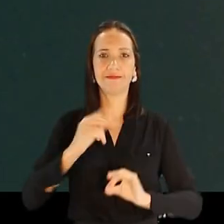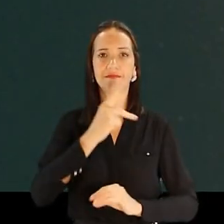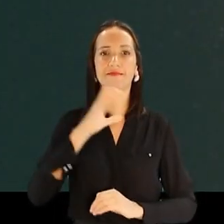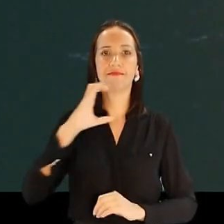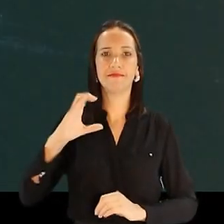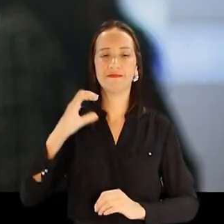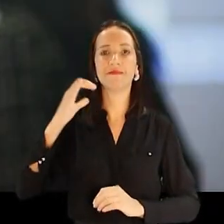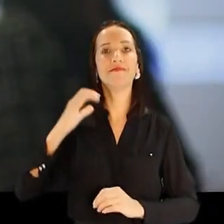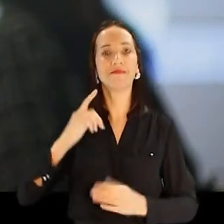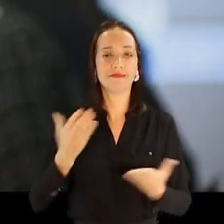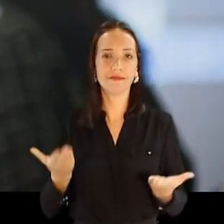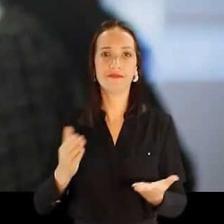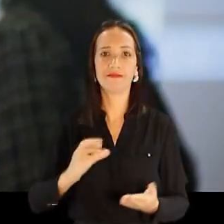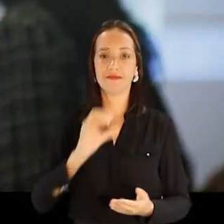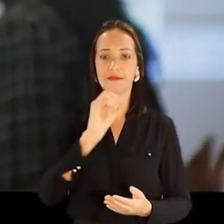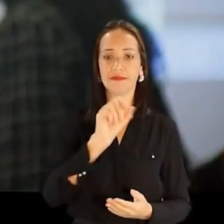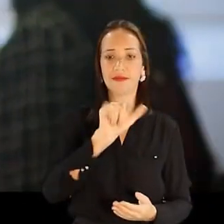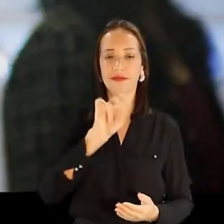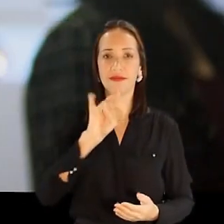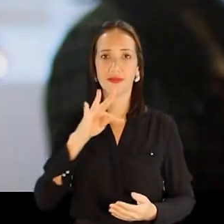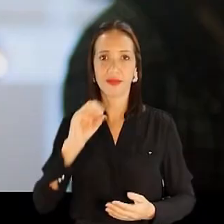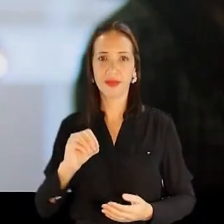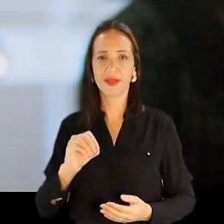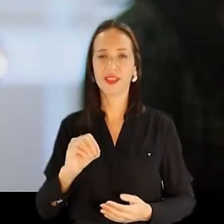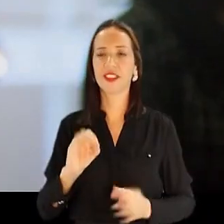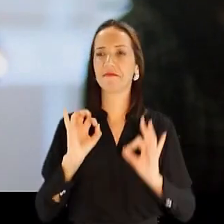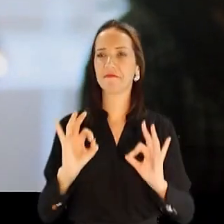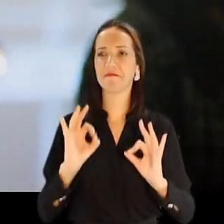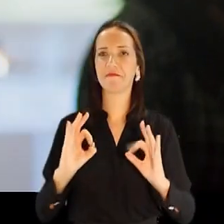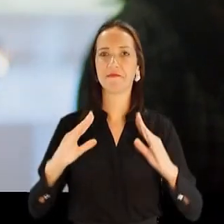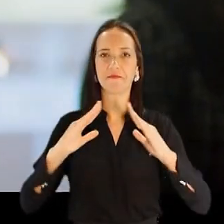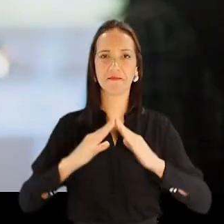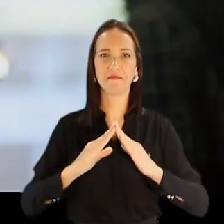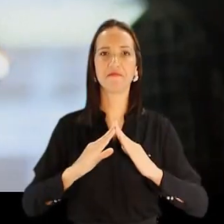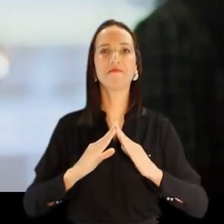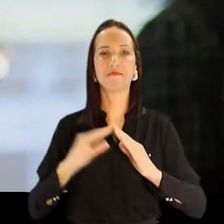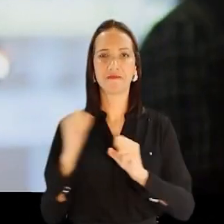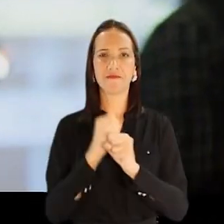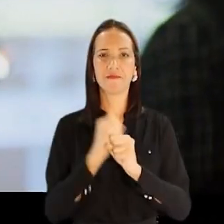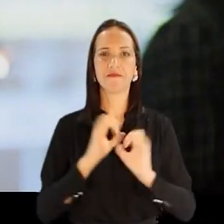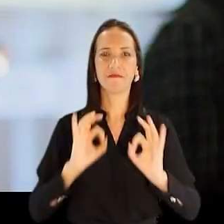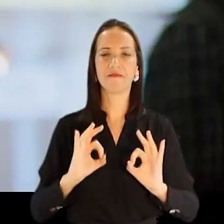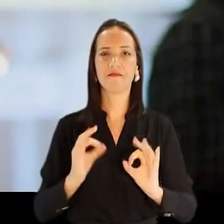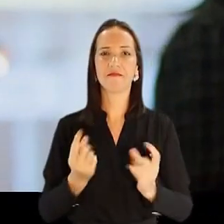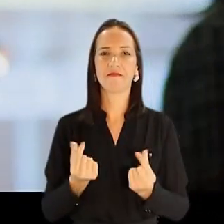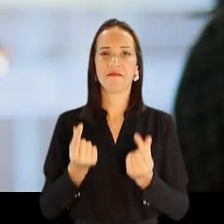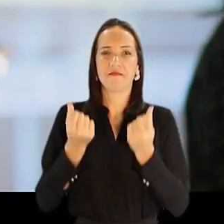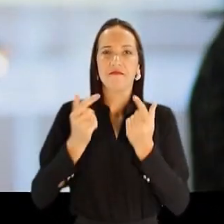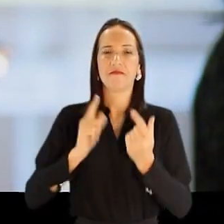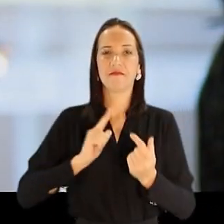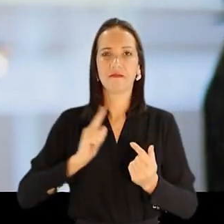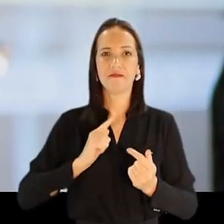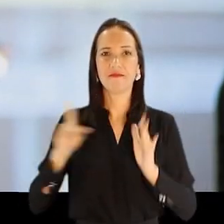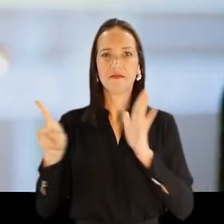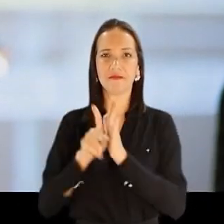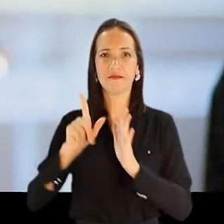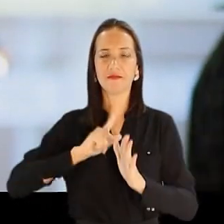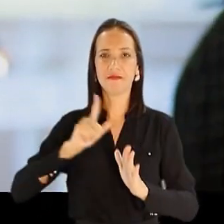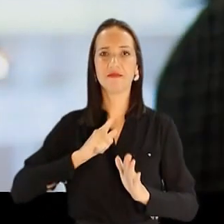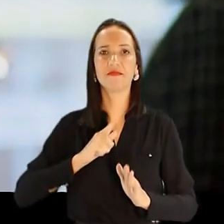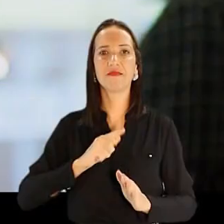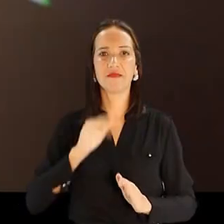criminosa PCC. Olivato vive com a família no imóvel de luxo que pertence ao empresário Fernando Marcerelli, dono da